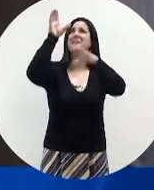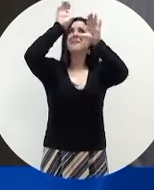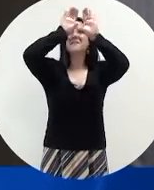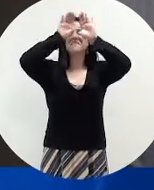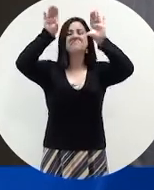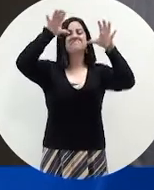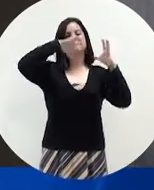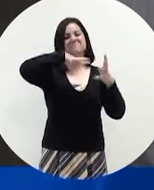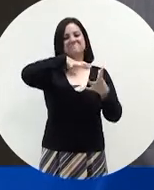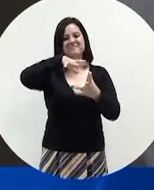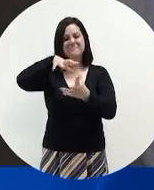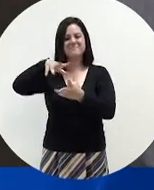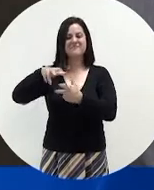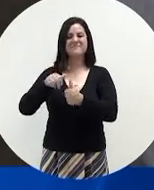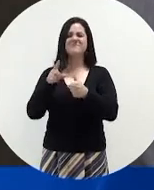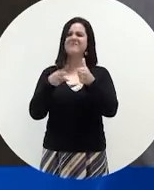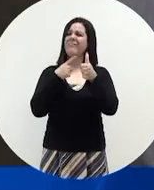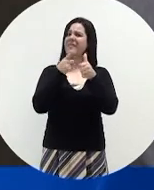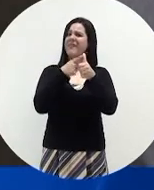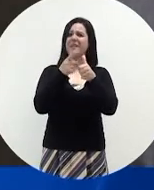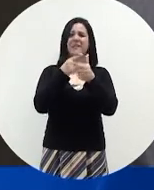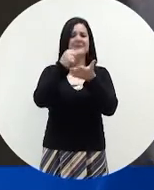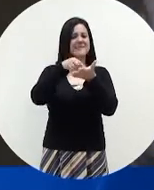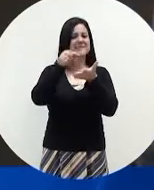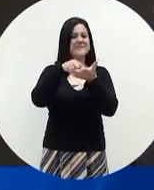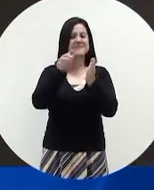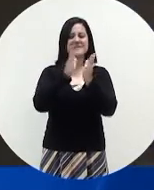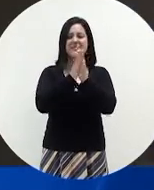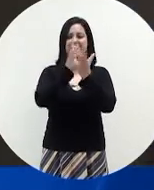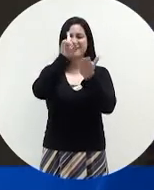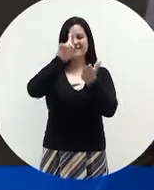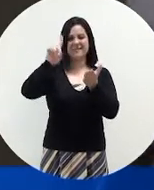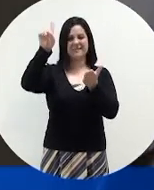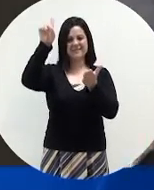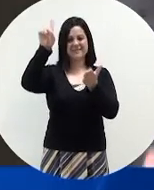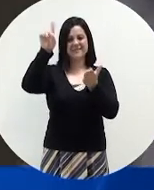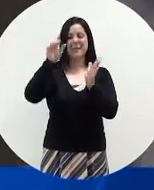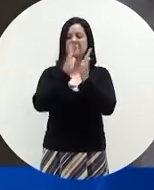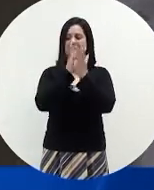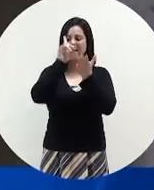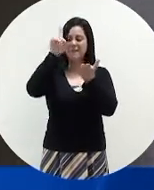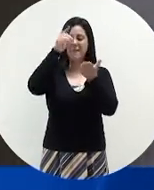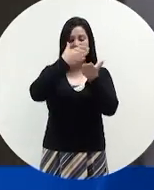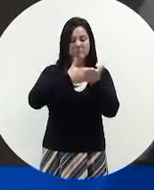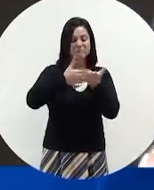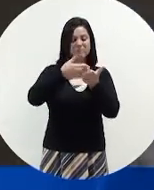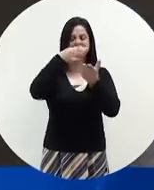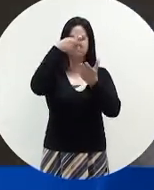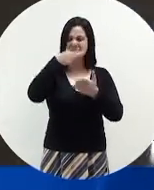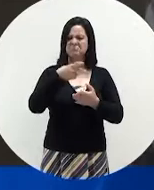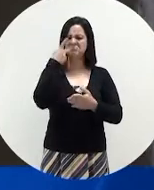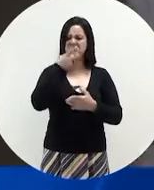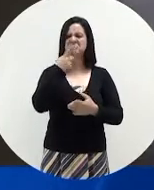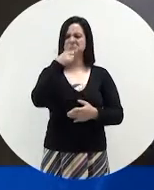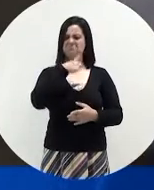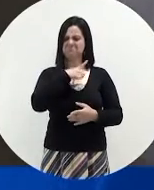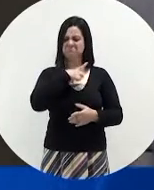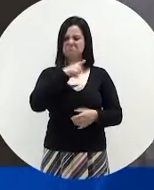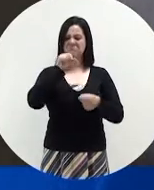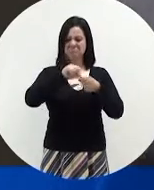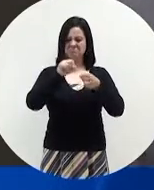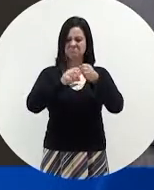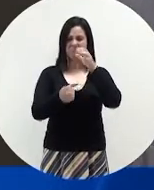autor da vida e criador de todas as coisas. A Bíblia diz em Gênesis 1, por exemplo, no princípio